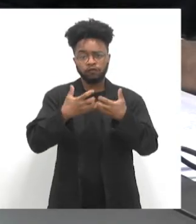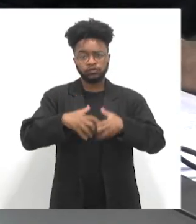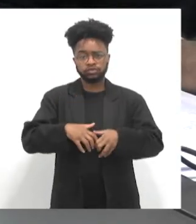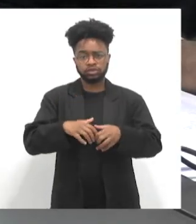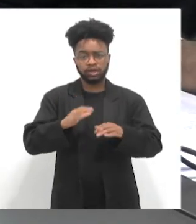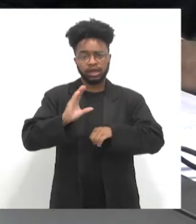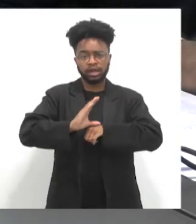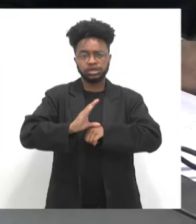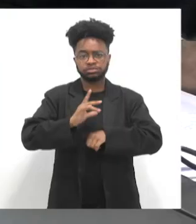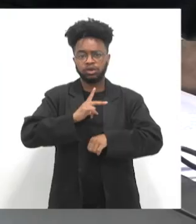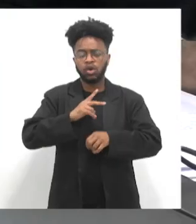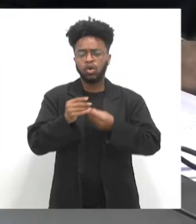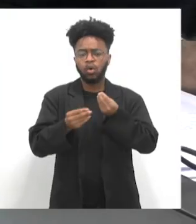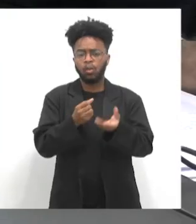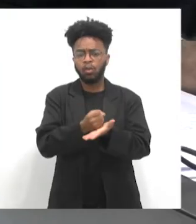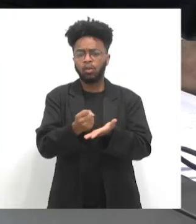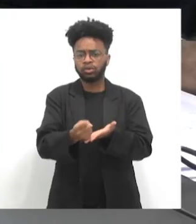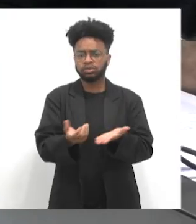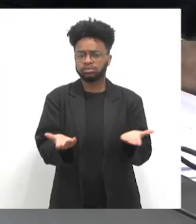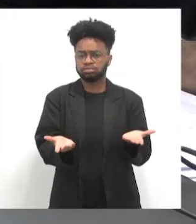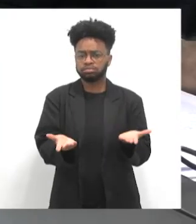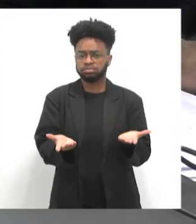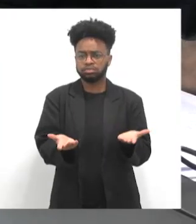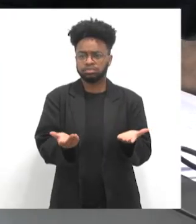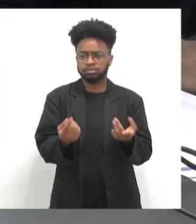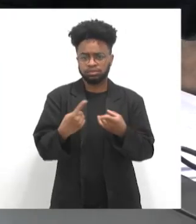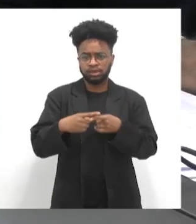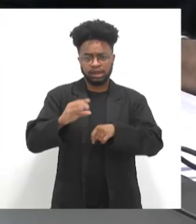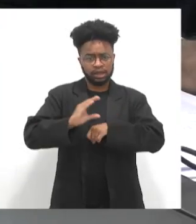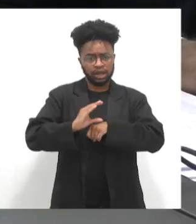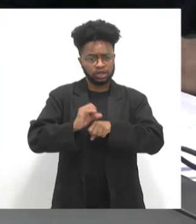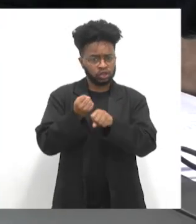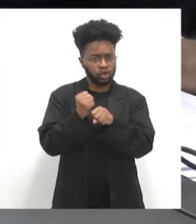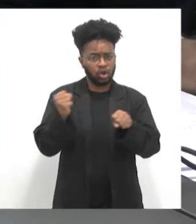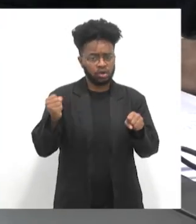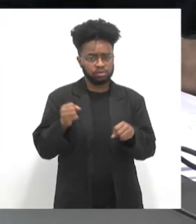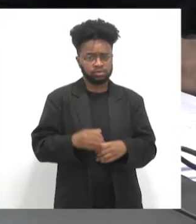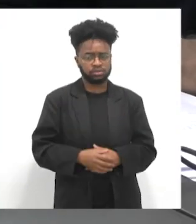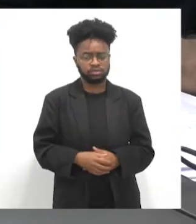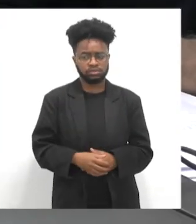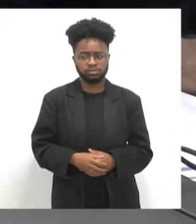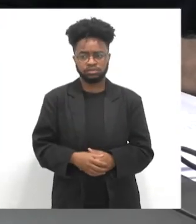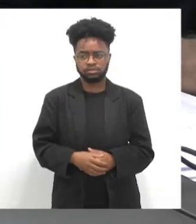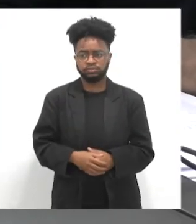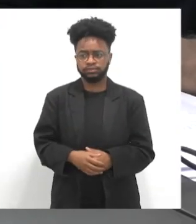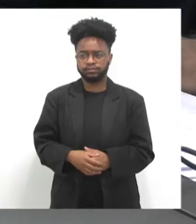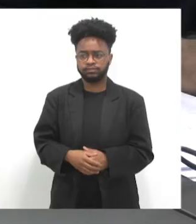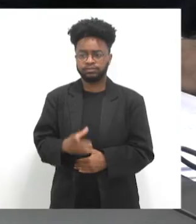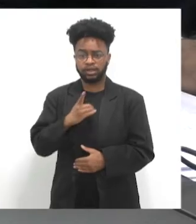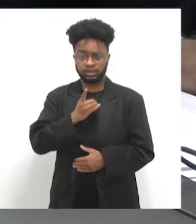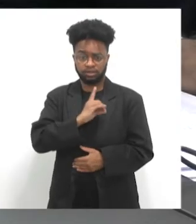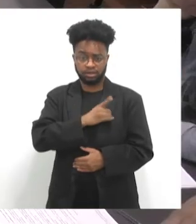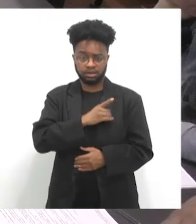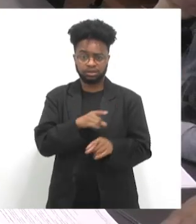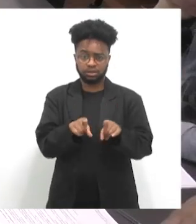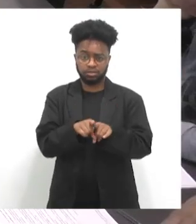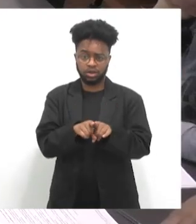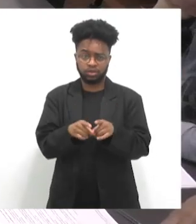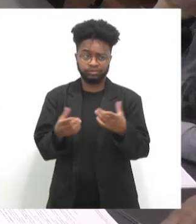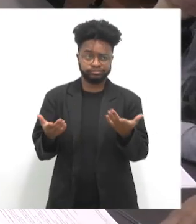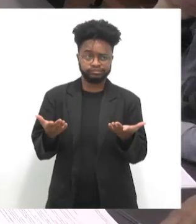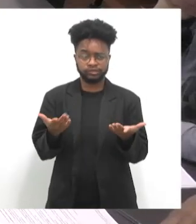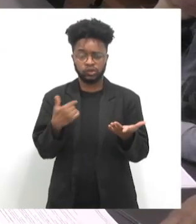privada, como é que foi feito esse contrato, né? Que é uma creche grande, inclusive. Então, Tem até delegacia, pô.